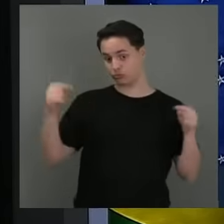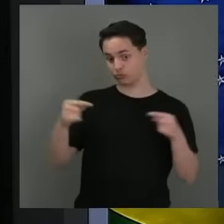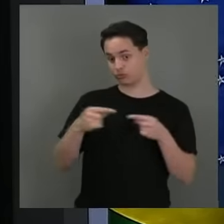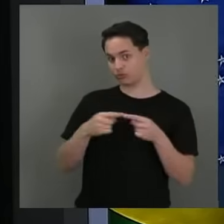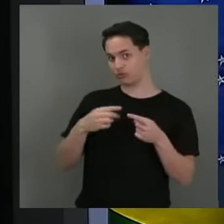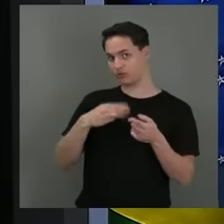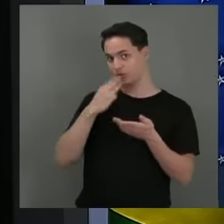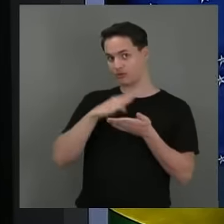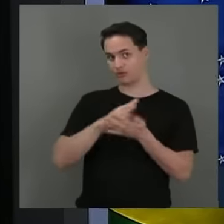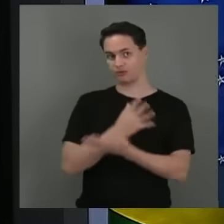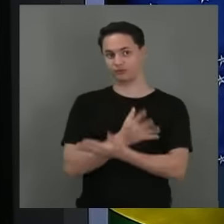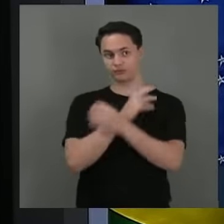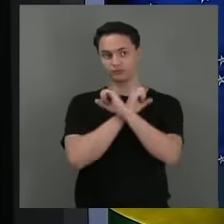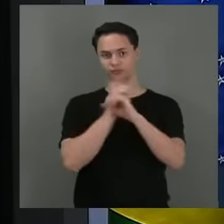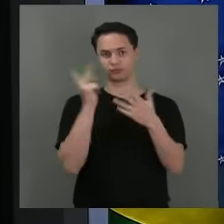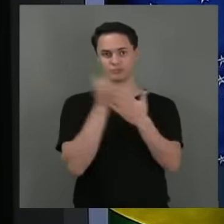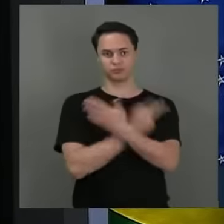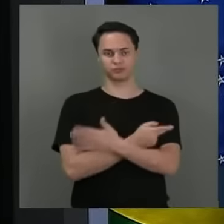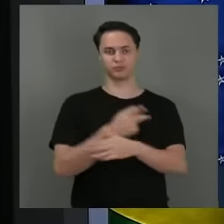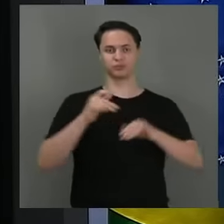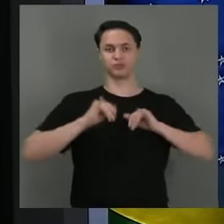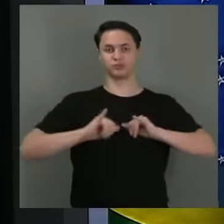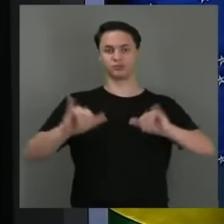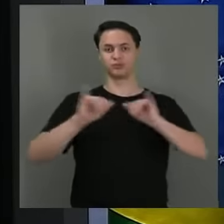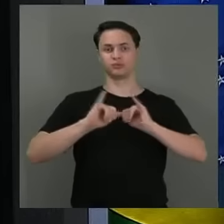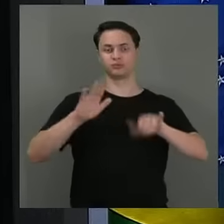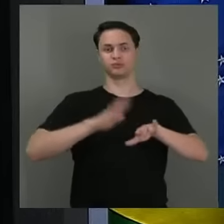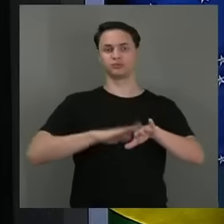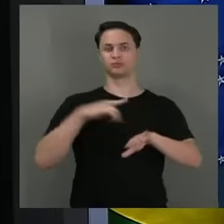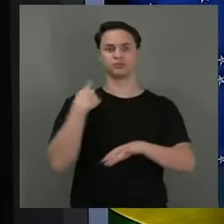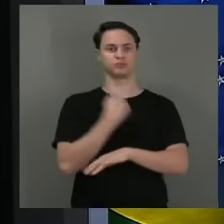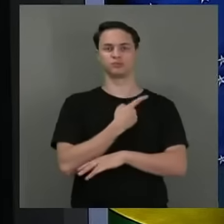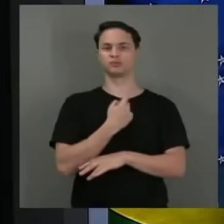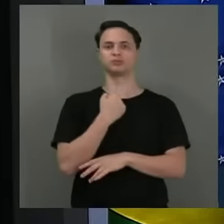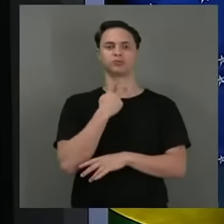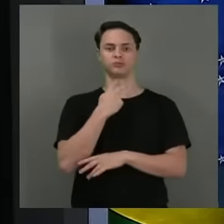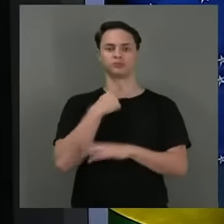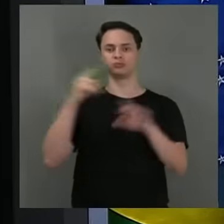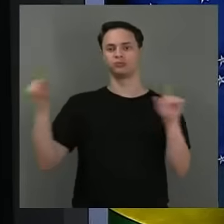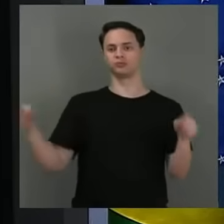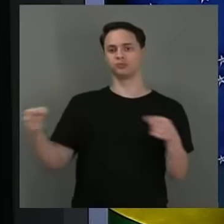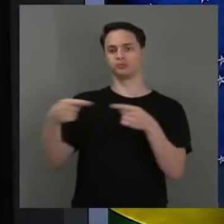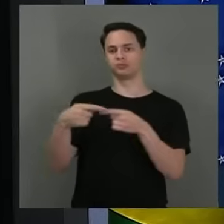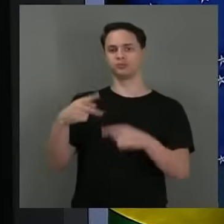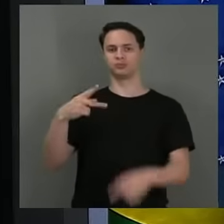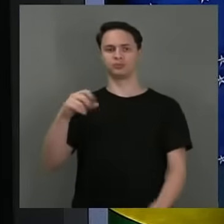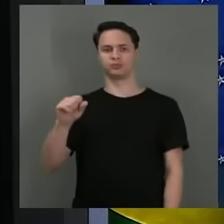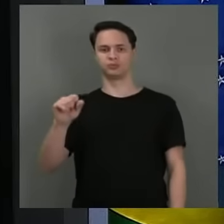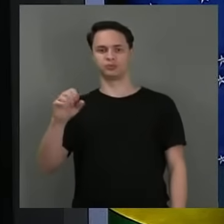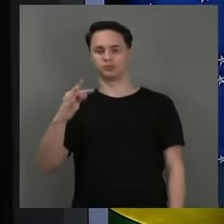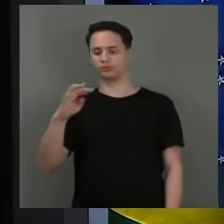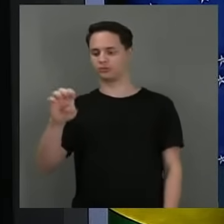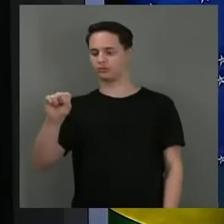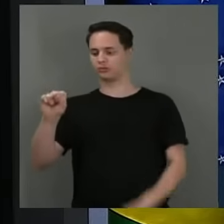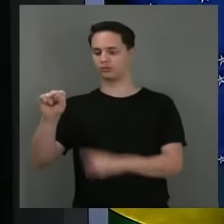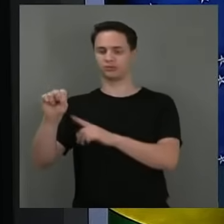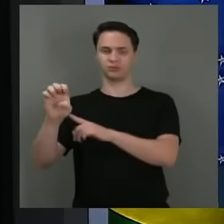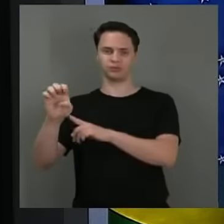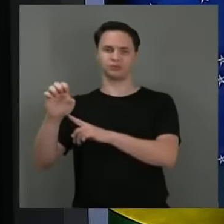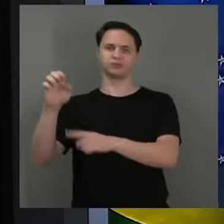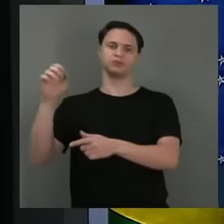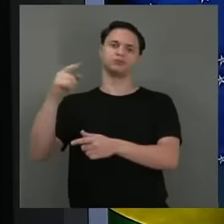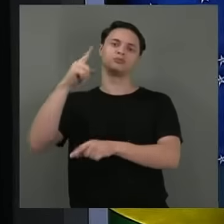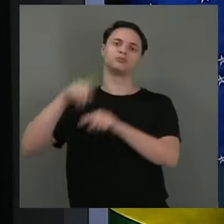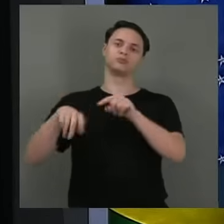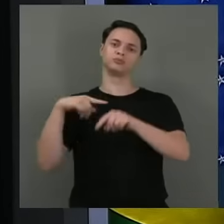com a censura que foi feita na época da campanha, quando não se podia relacionar, TSE proibiu, por exemplo,